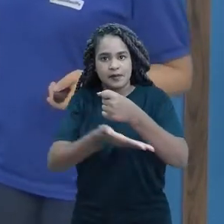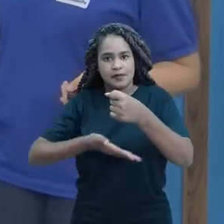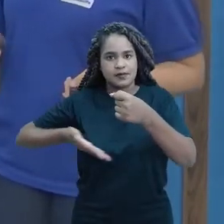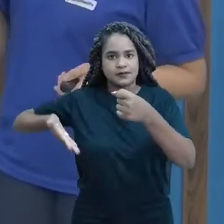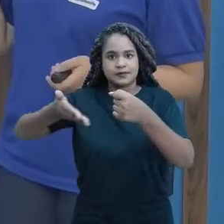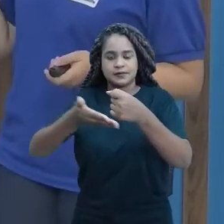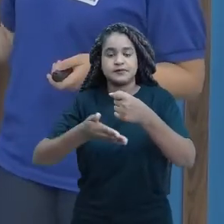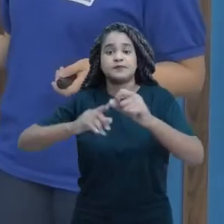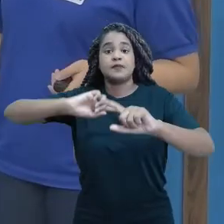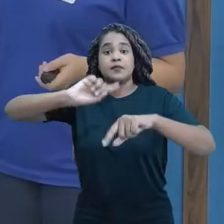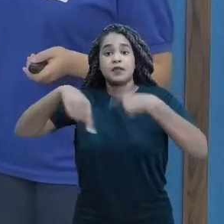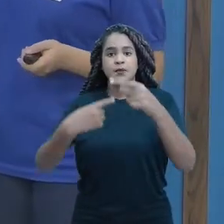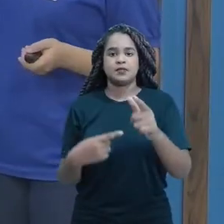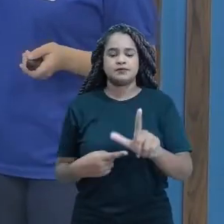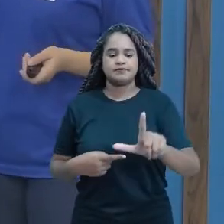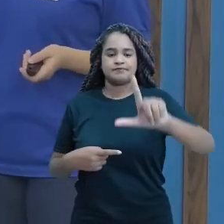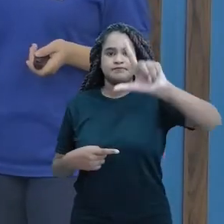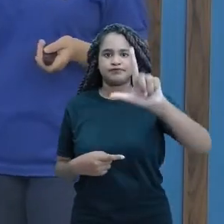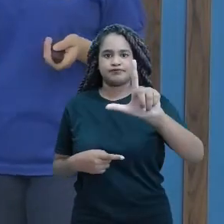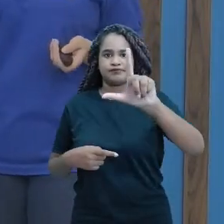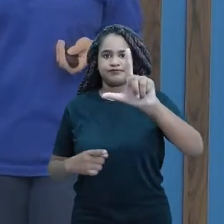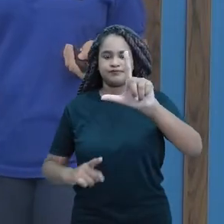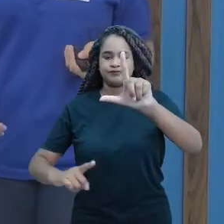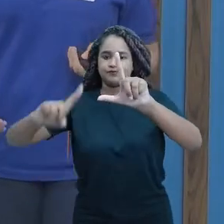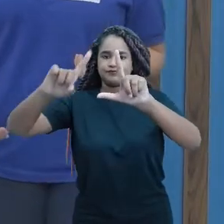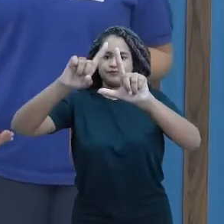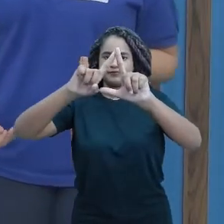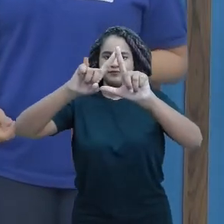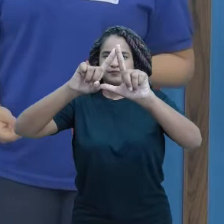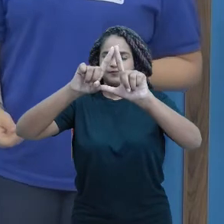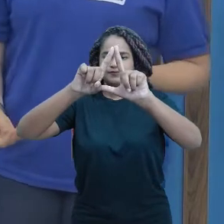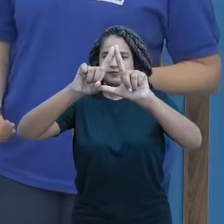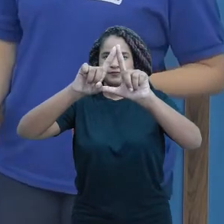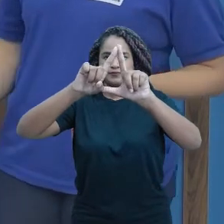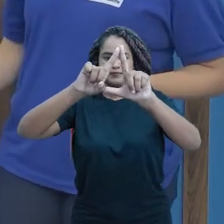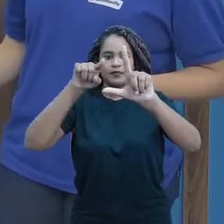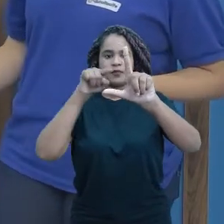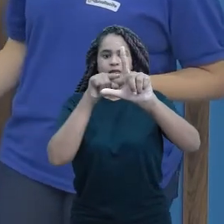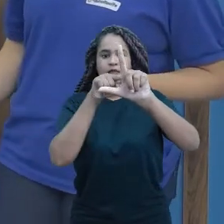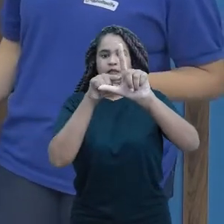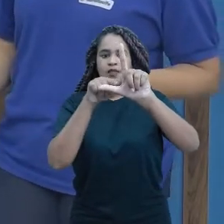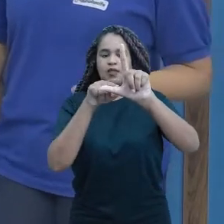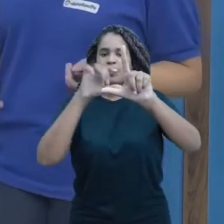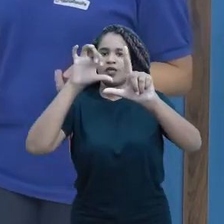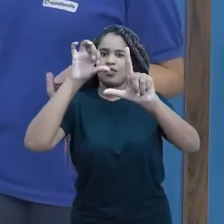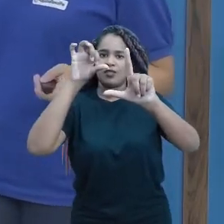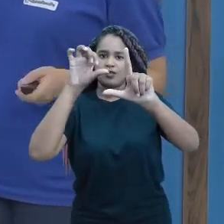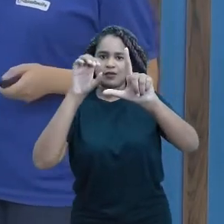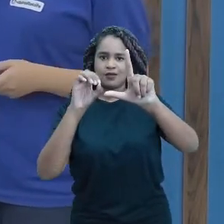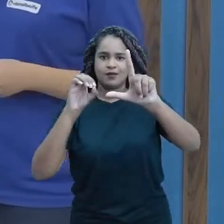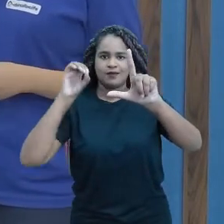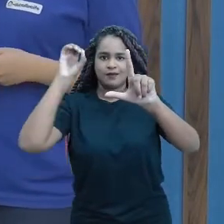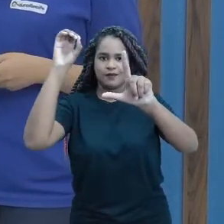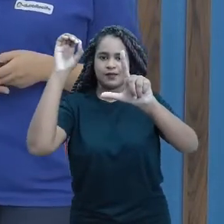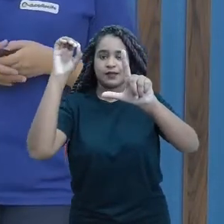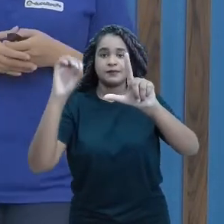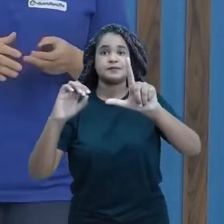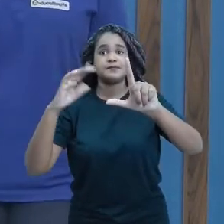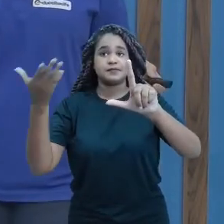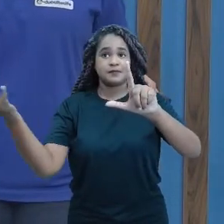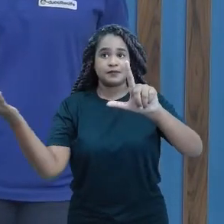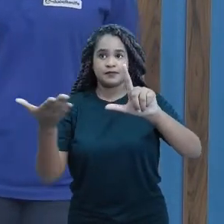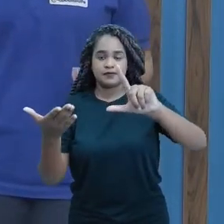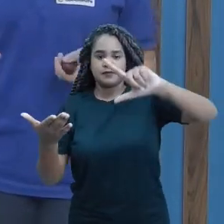aí a gente depois virou esse triângulo utilizando o outro lado, que forma um ângulo de 90. E por fim a gente utilizou ali